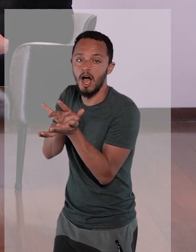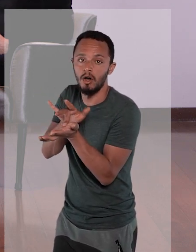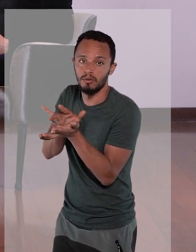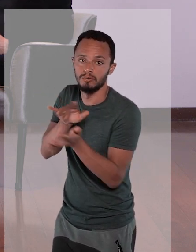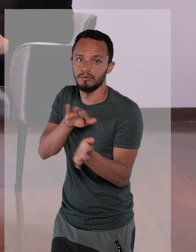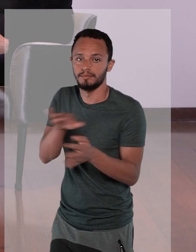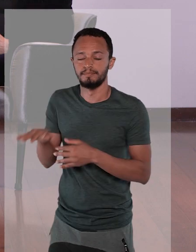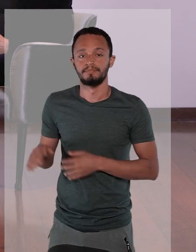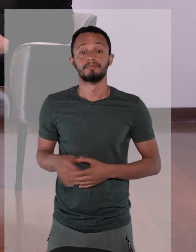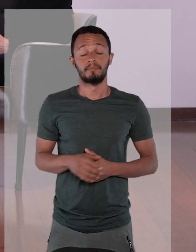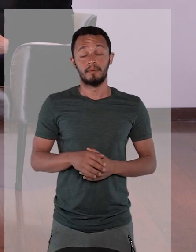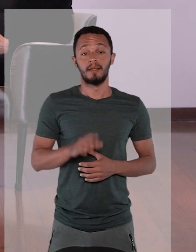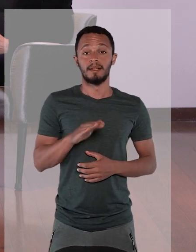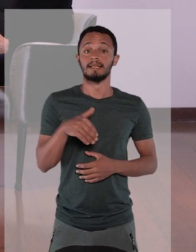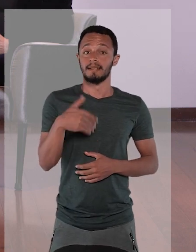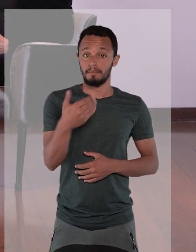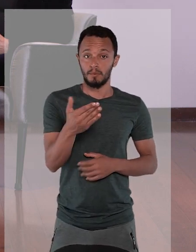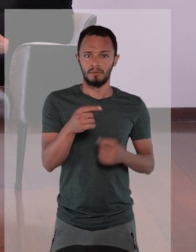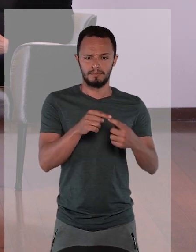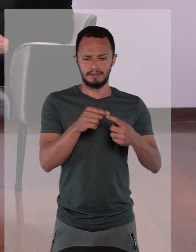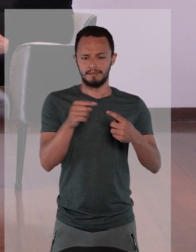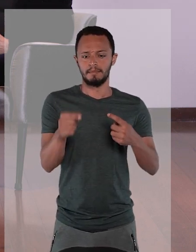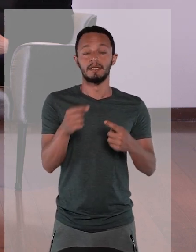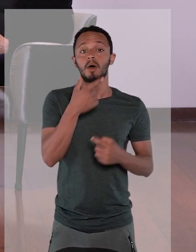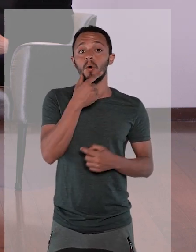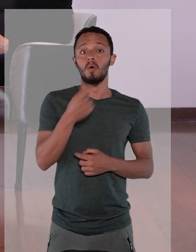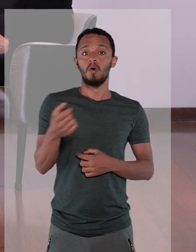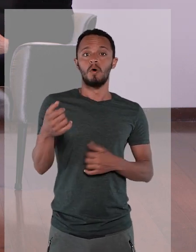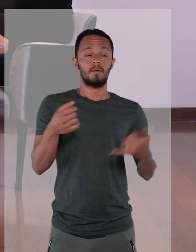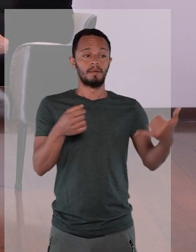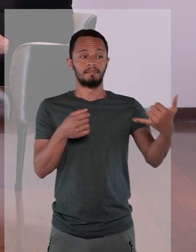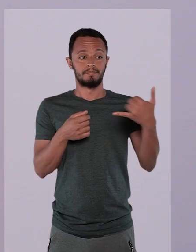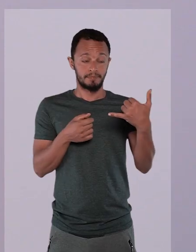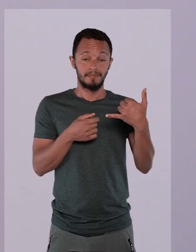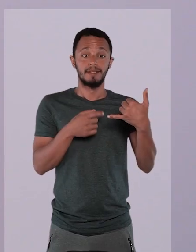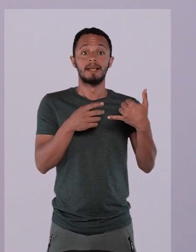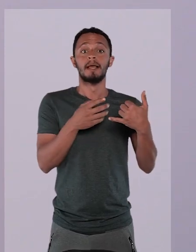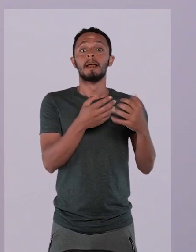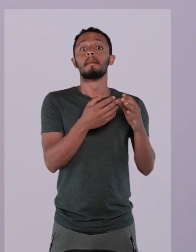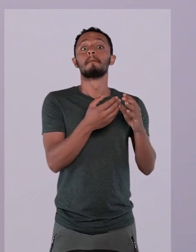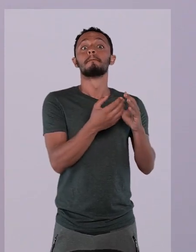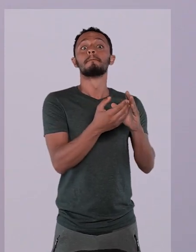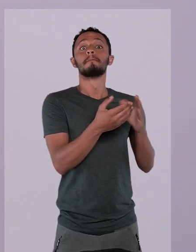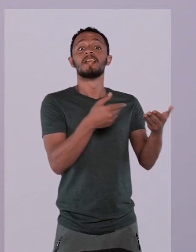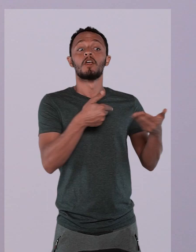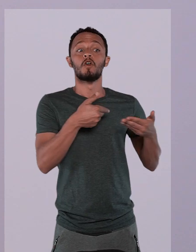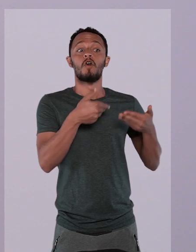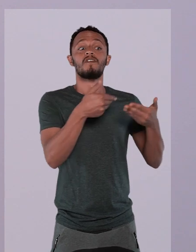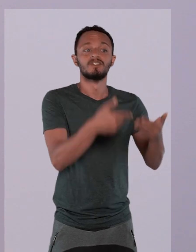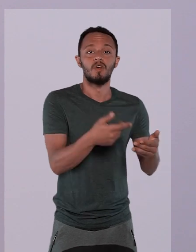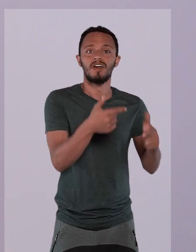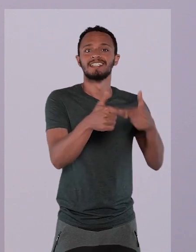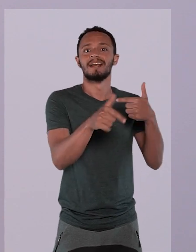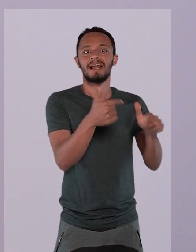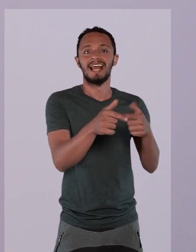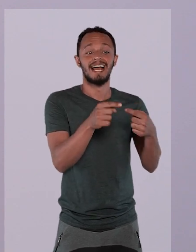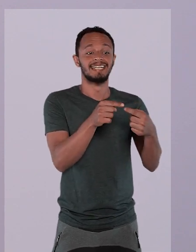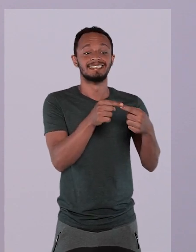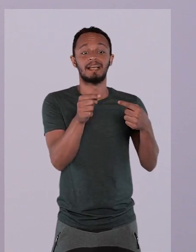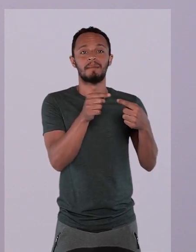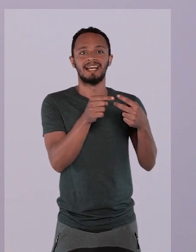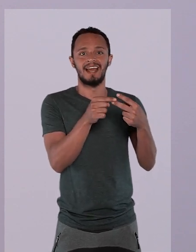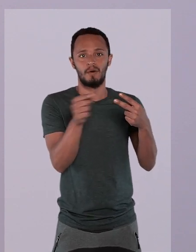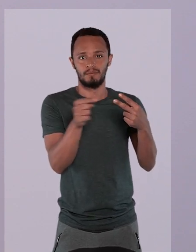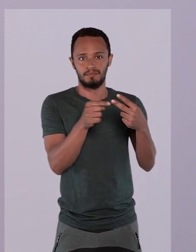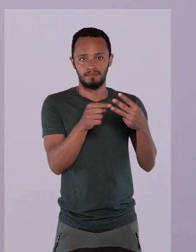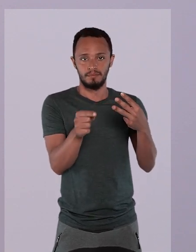semanal. Eu cometi o desatino de aceitar. No momento em que eu estava trabalhando sem parar,